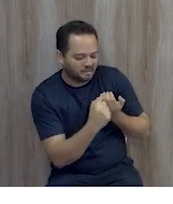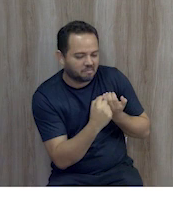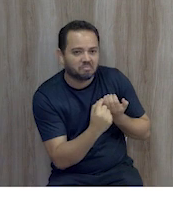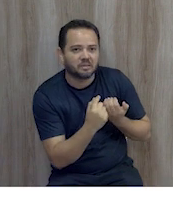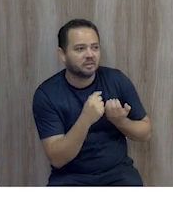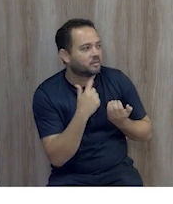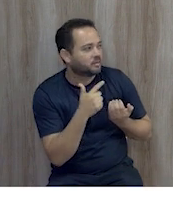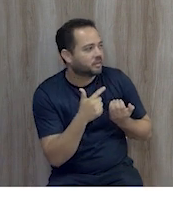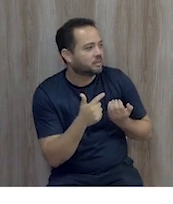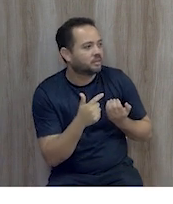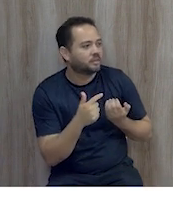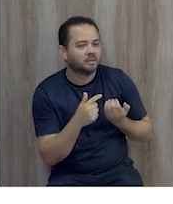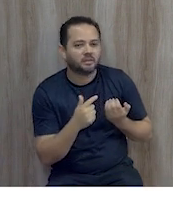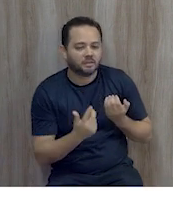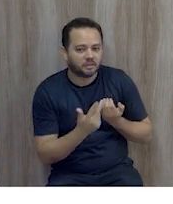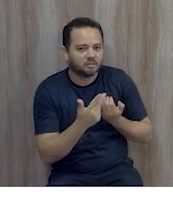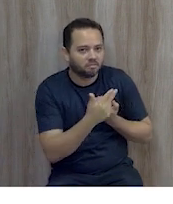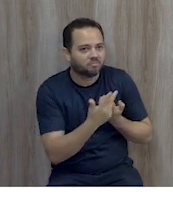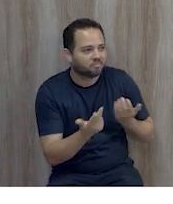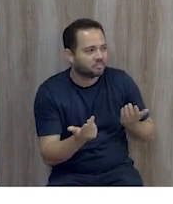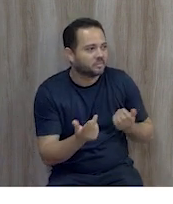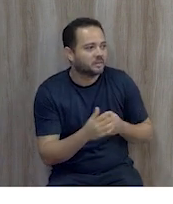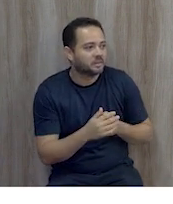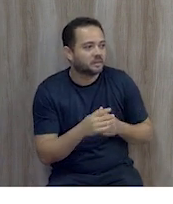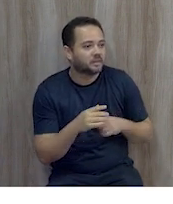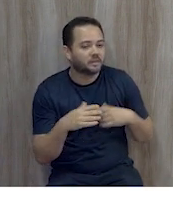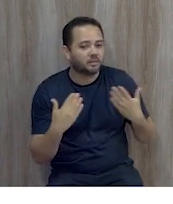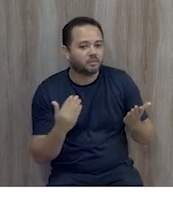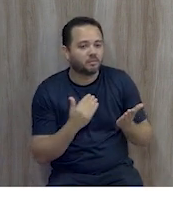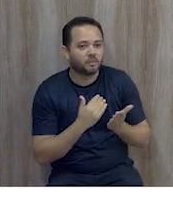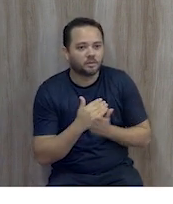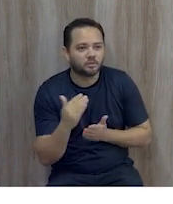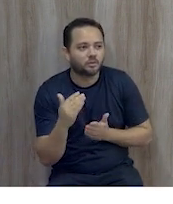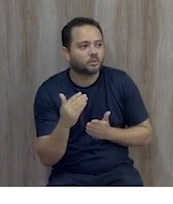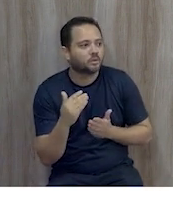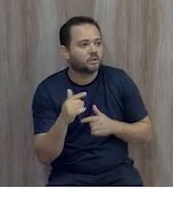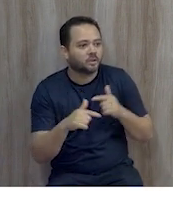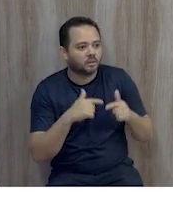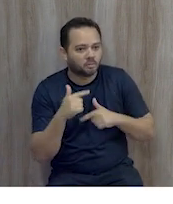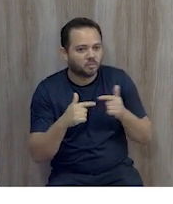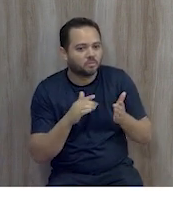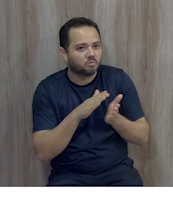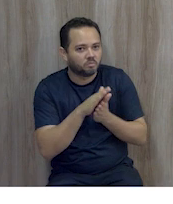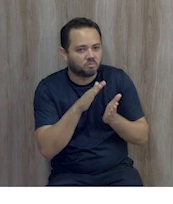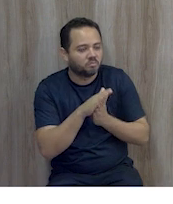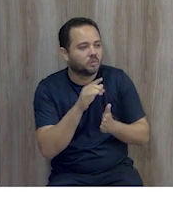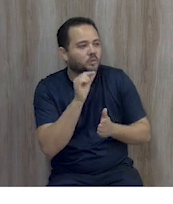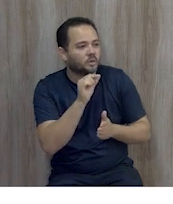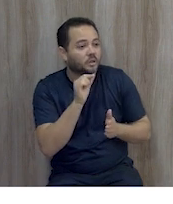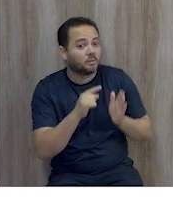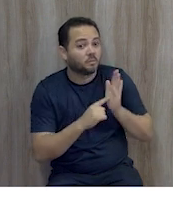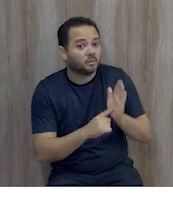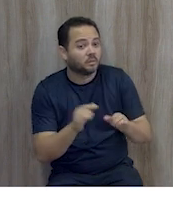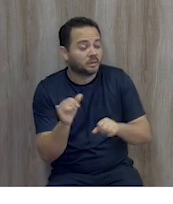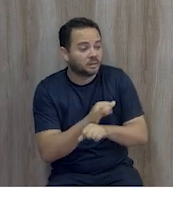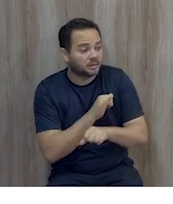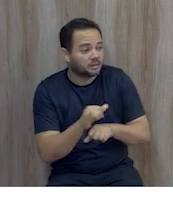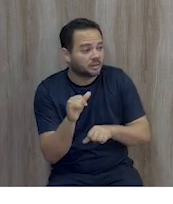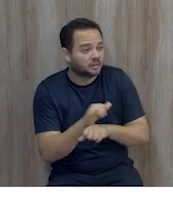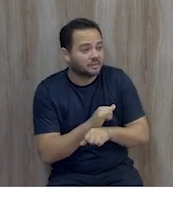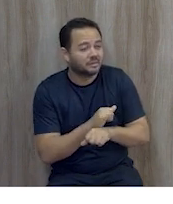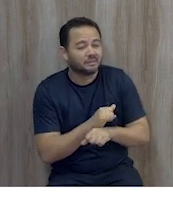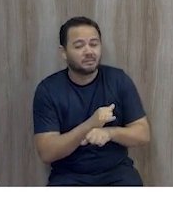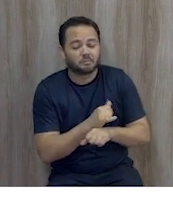de sutura. E aí, só que inicialmente, os primeiros trabalhos publicados mostrando essa técnica